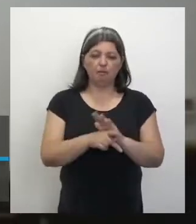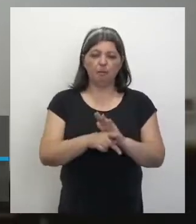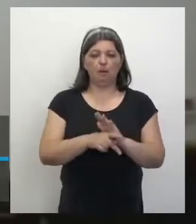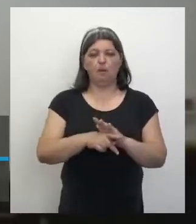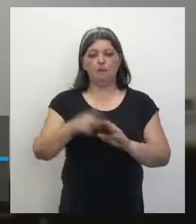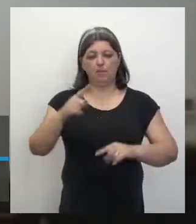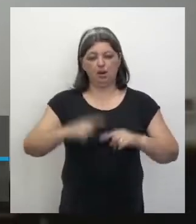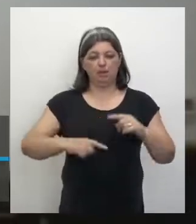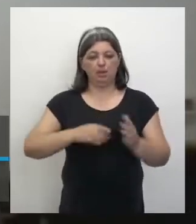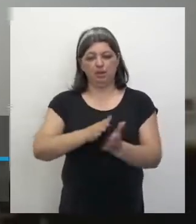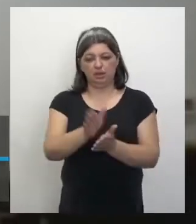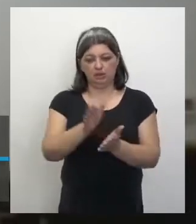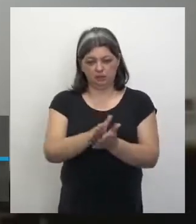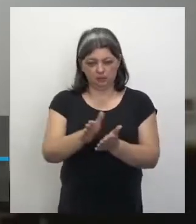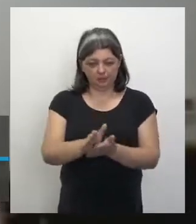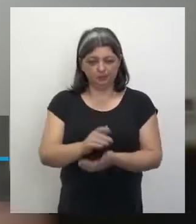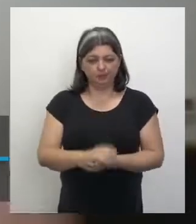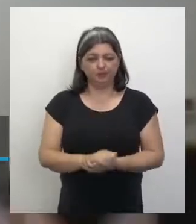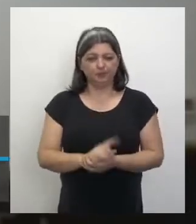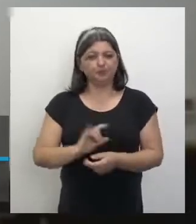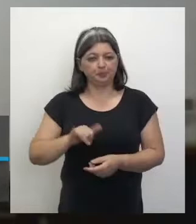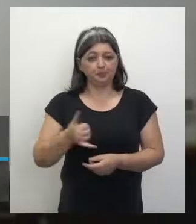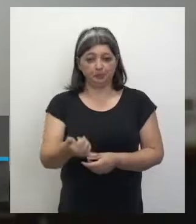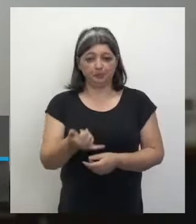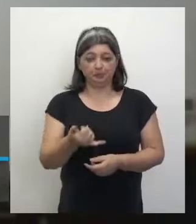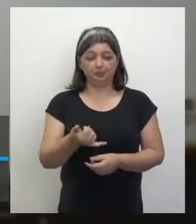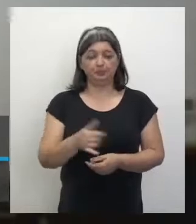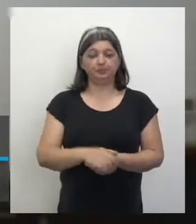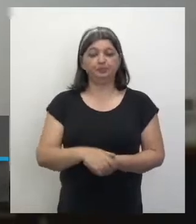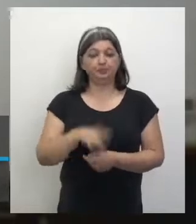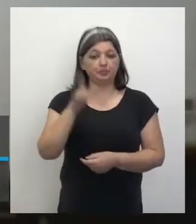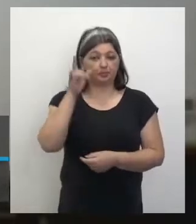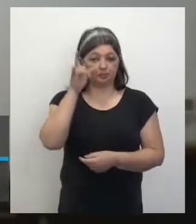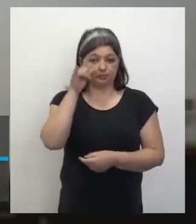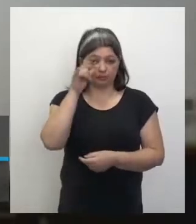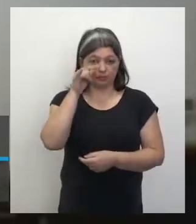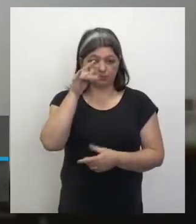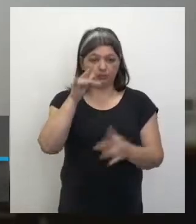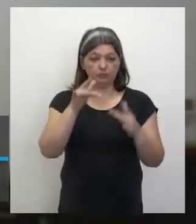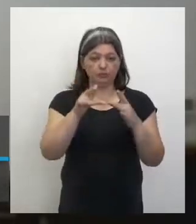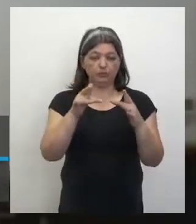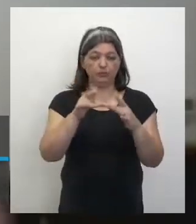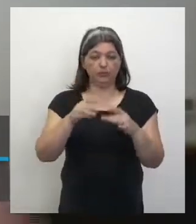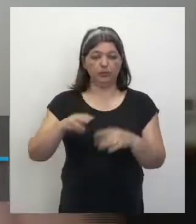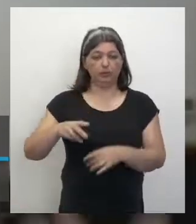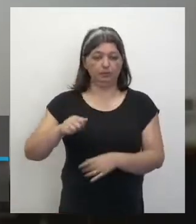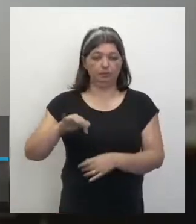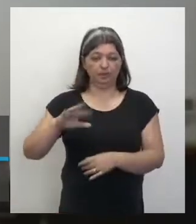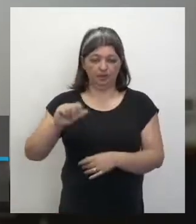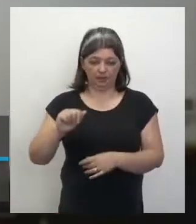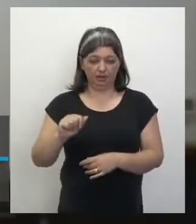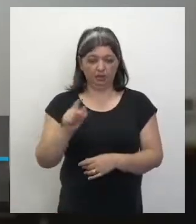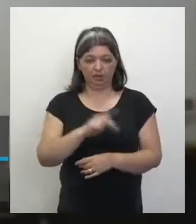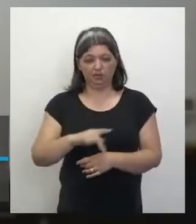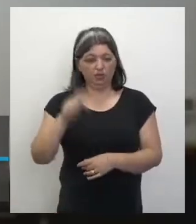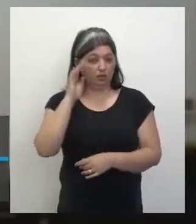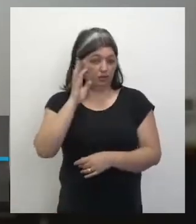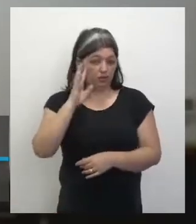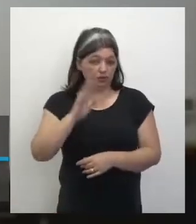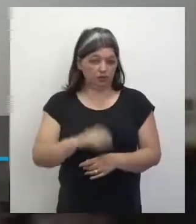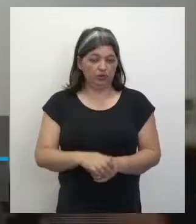CMSP. Aí tivemos a oportunidade de, através do Instagram, né, entrar em contato com a Maria Fernanda, que é professora de filosofia e